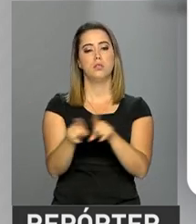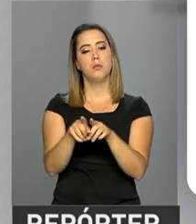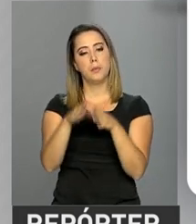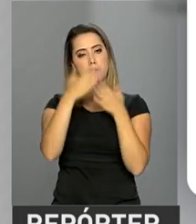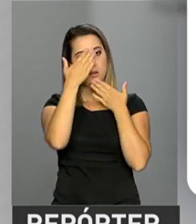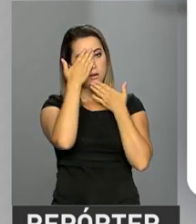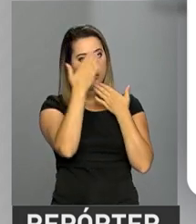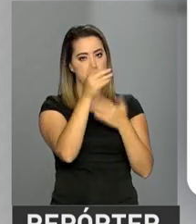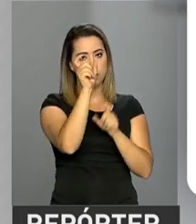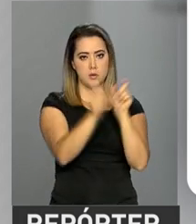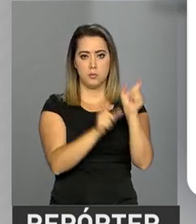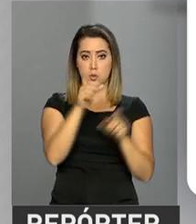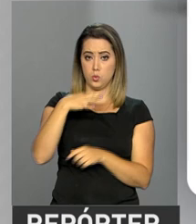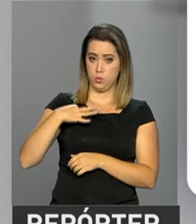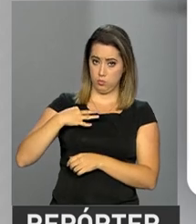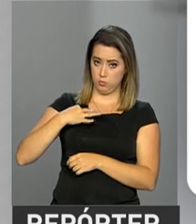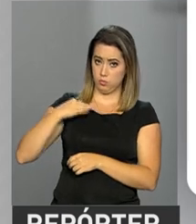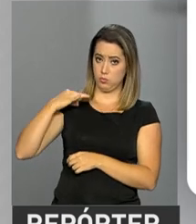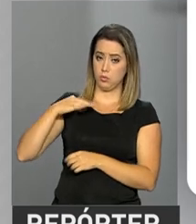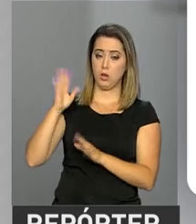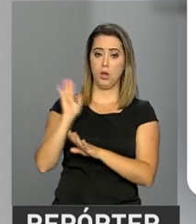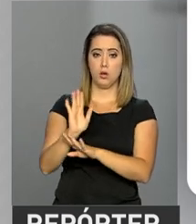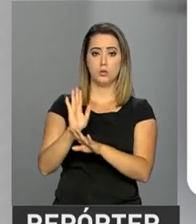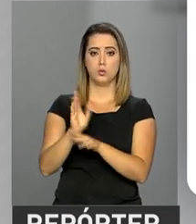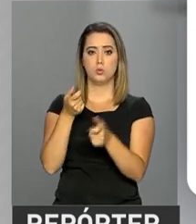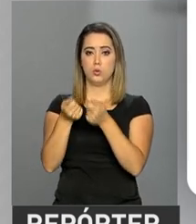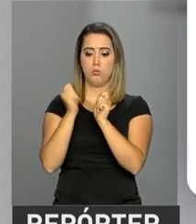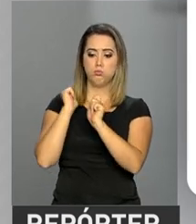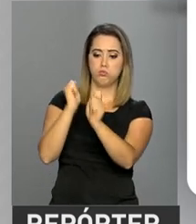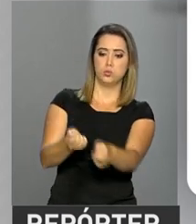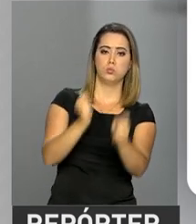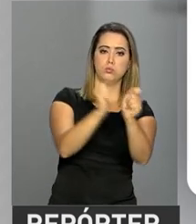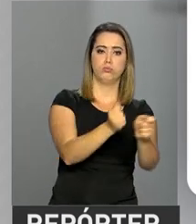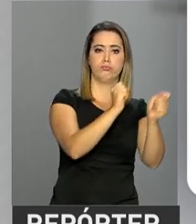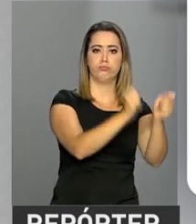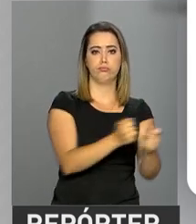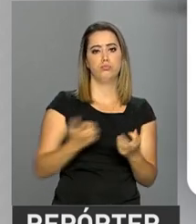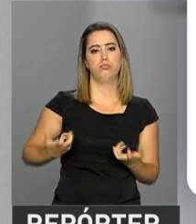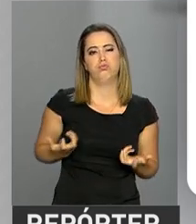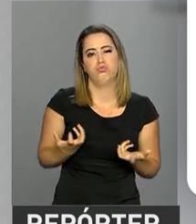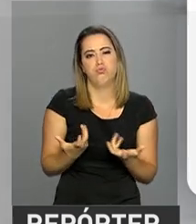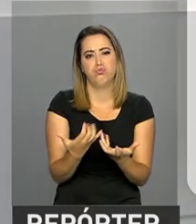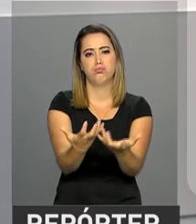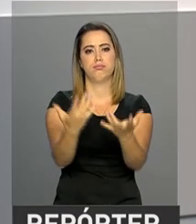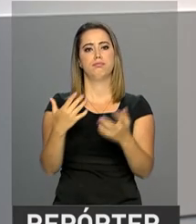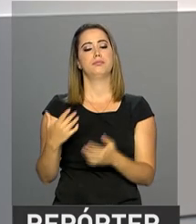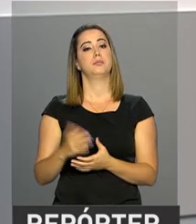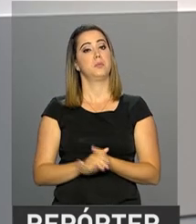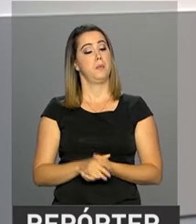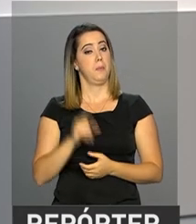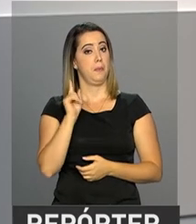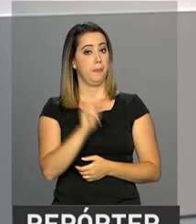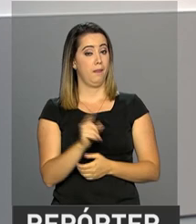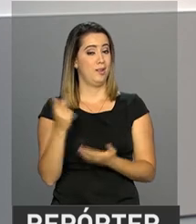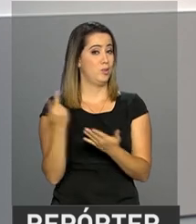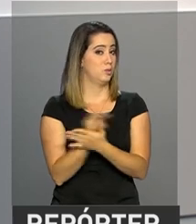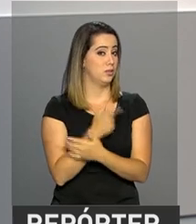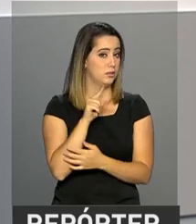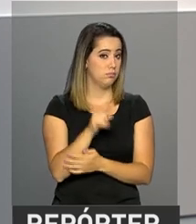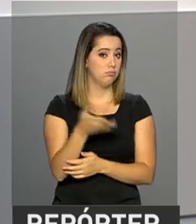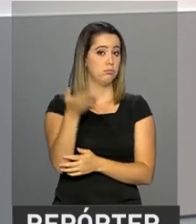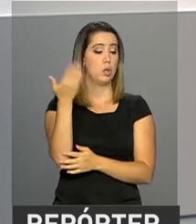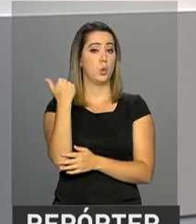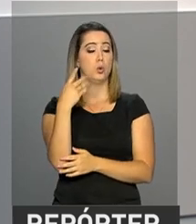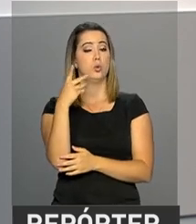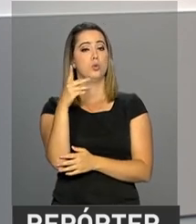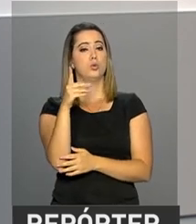o apoio dos voluntários que ajudam a controlar as chamas no parque nacional da chapada dos veadeiros um incêndio atinge o parque